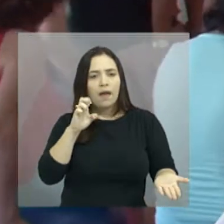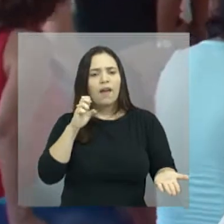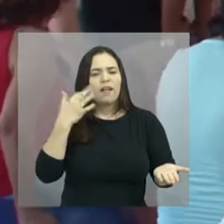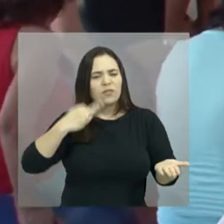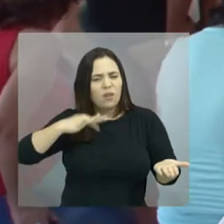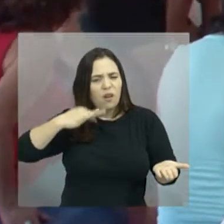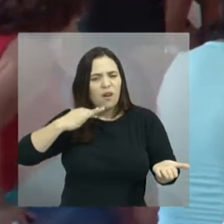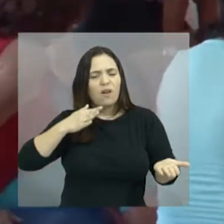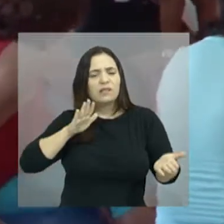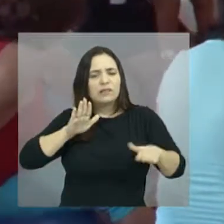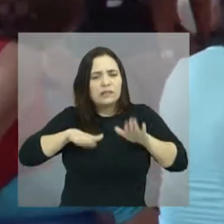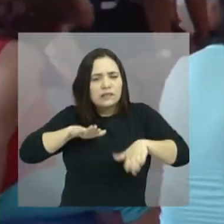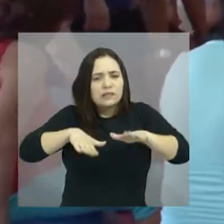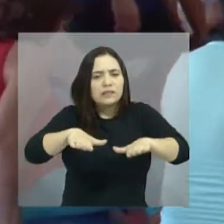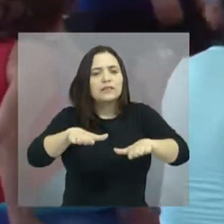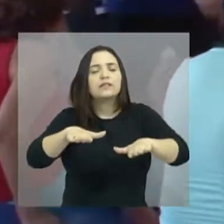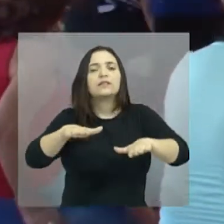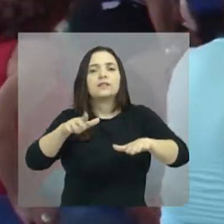ainda sinto dores assim